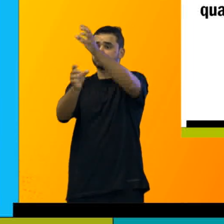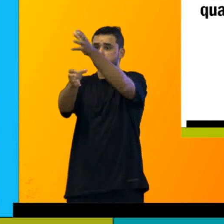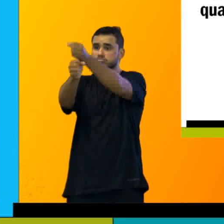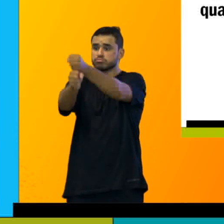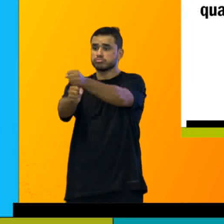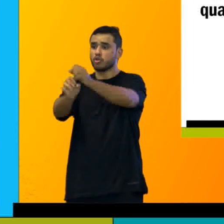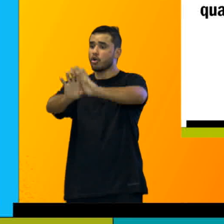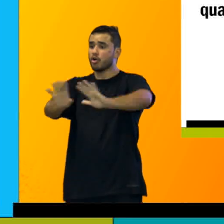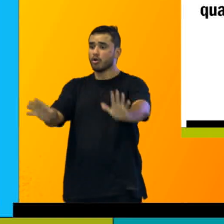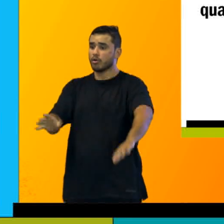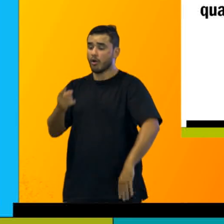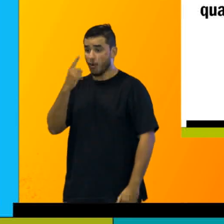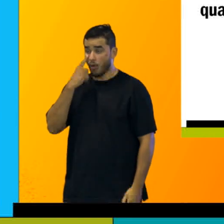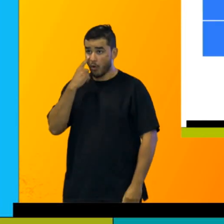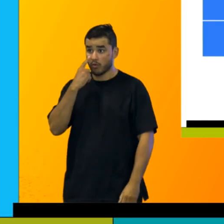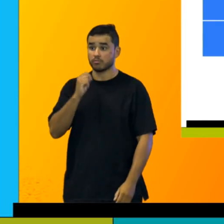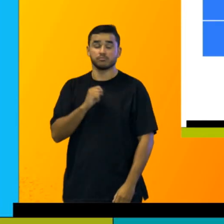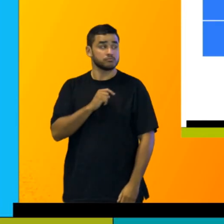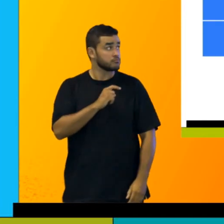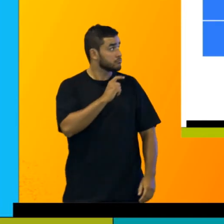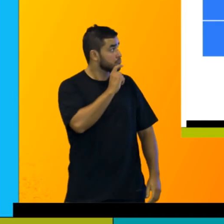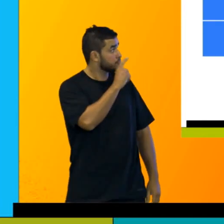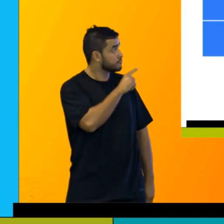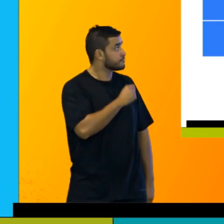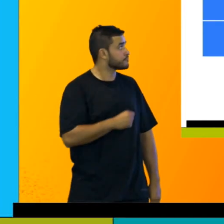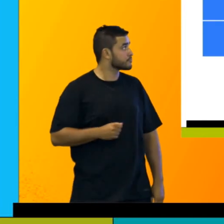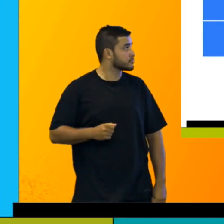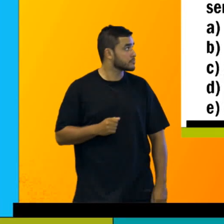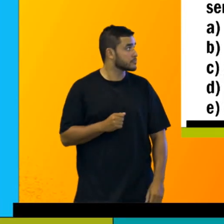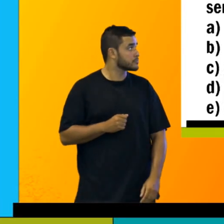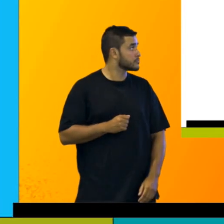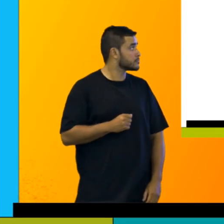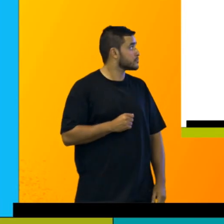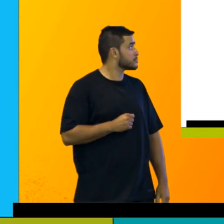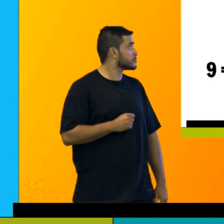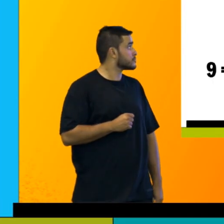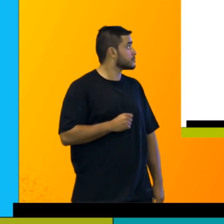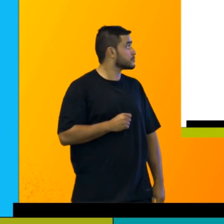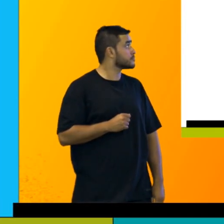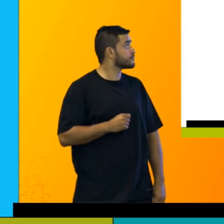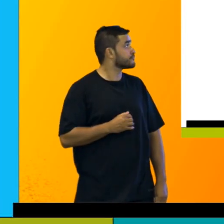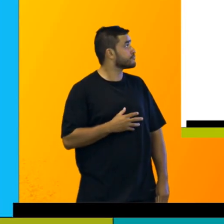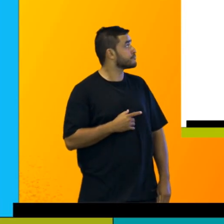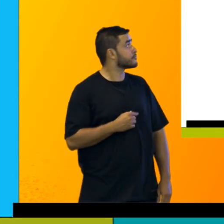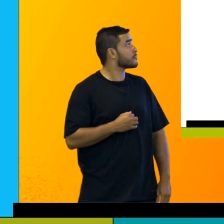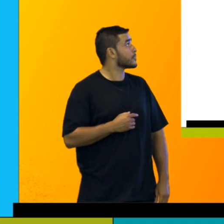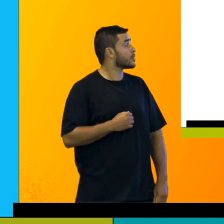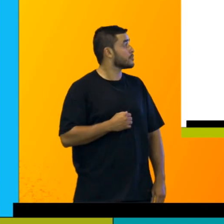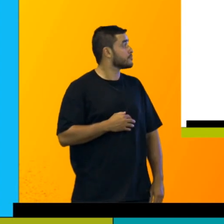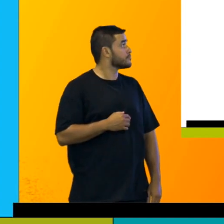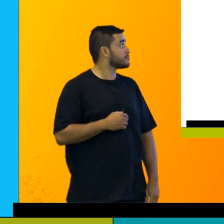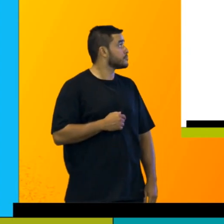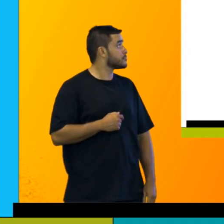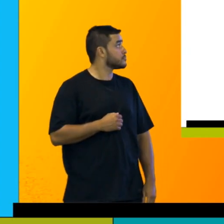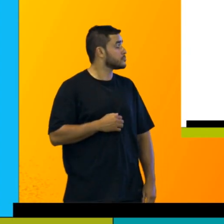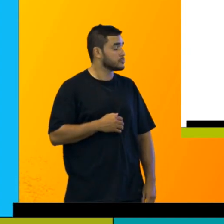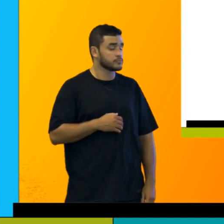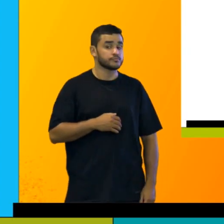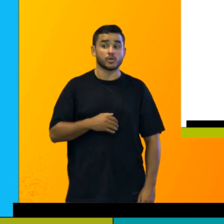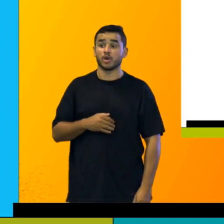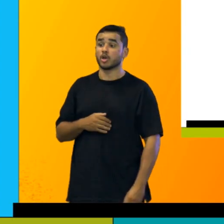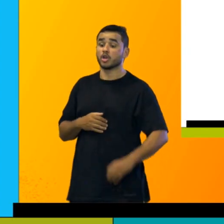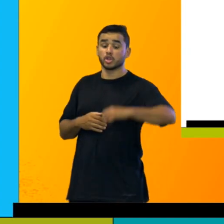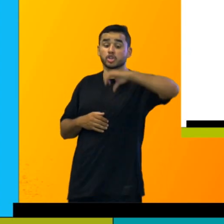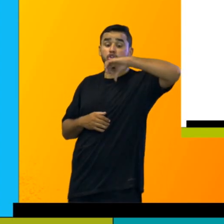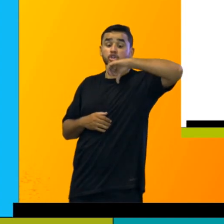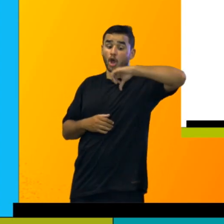o 9 com o 12. Só que no binário. Vamos lá. Como é que eu vou somar 9 mais 12 no binário? Ó? Presta atenção. Se o